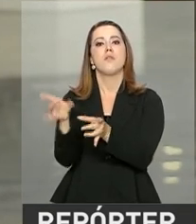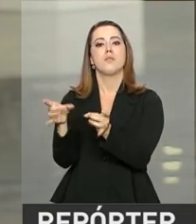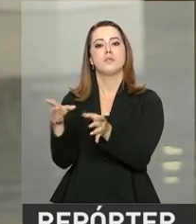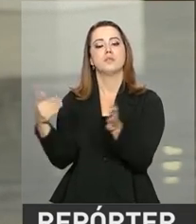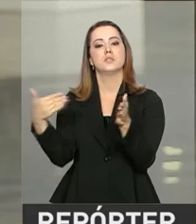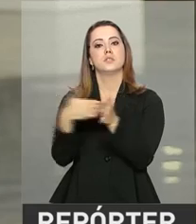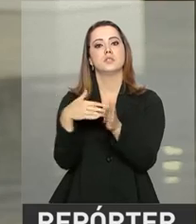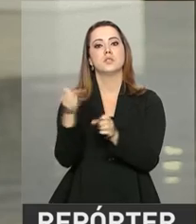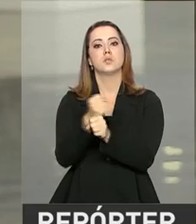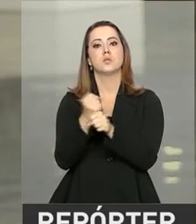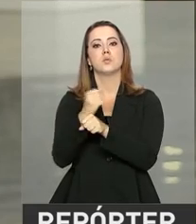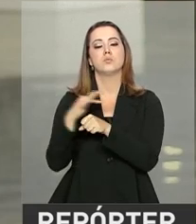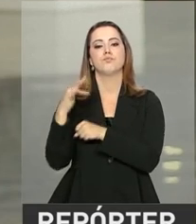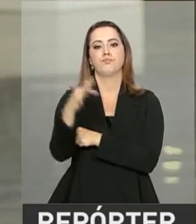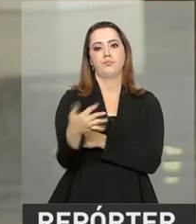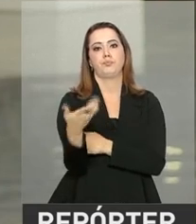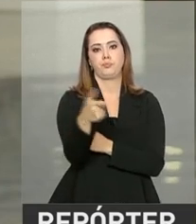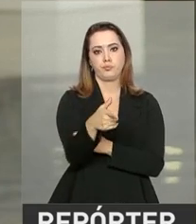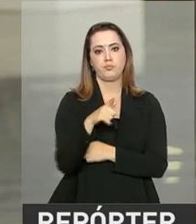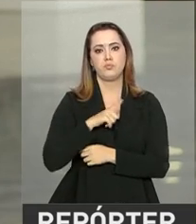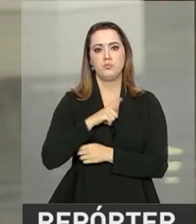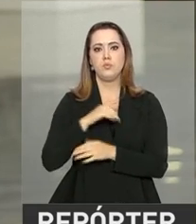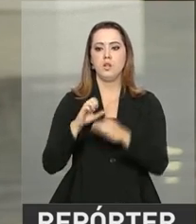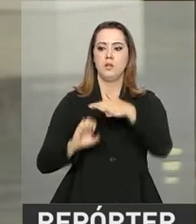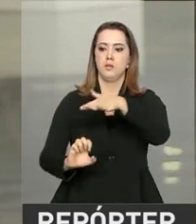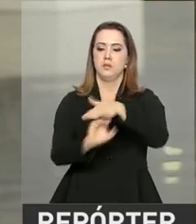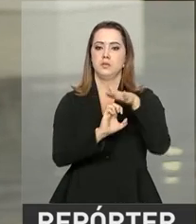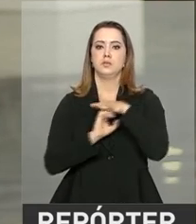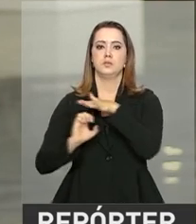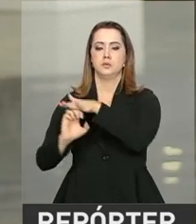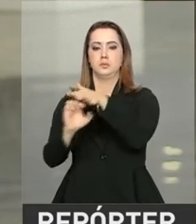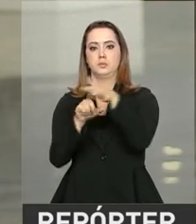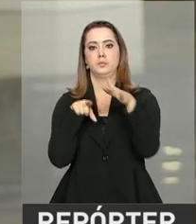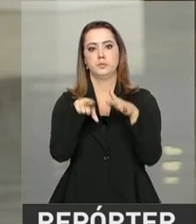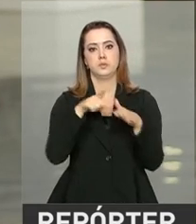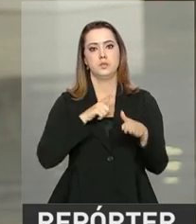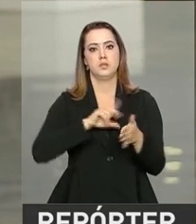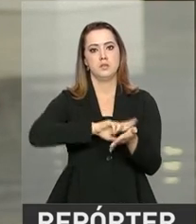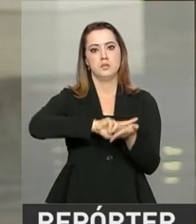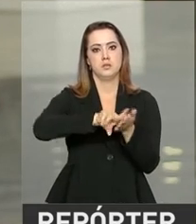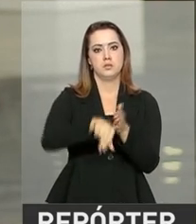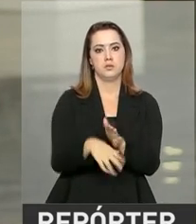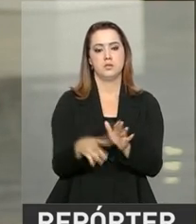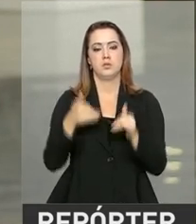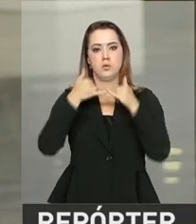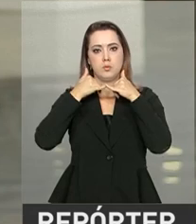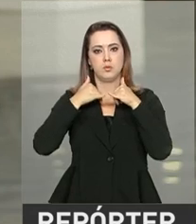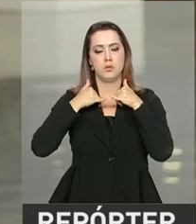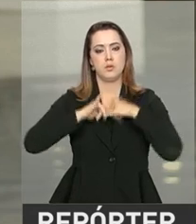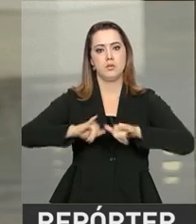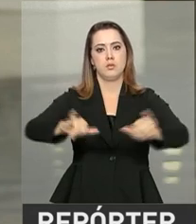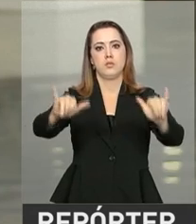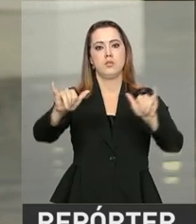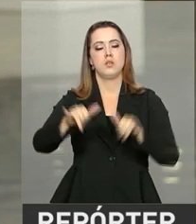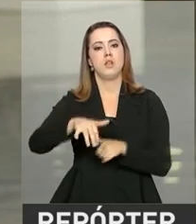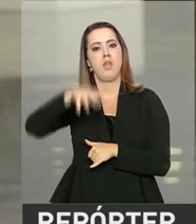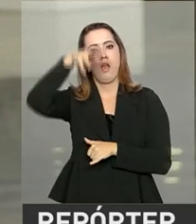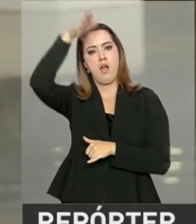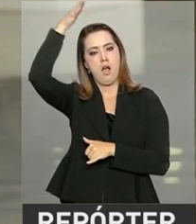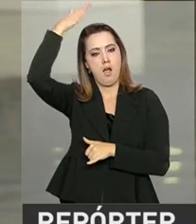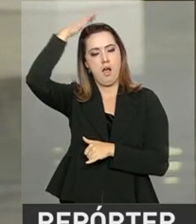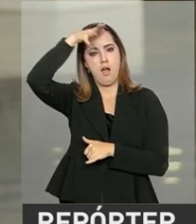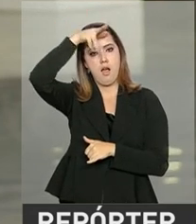do ano que vem. Já entre as empresas que serão vendidas à iniciativa privada, estão as companhias energéticas do Acre,